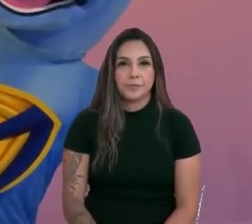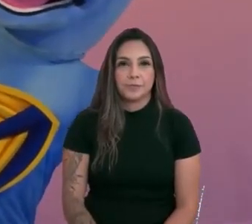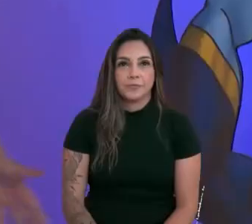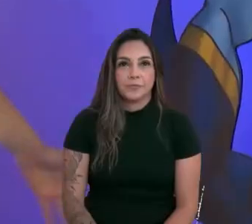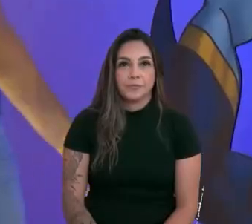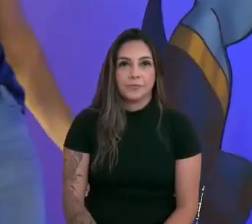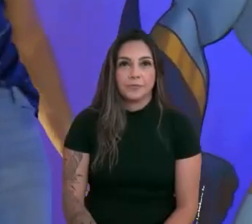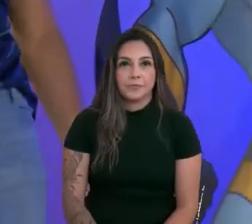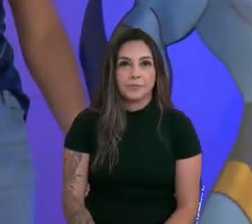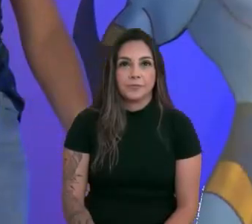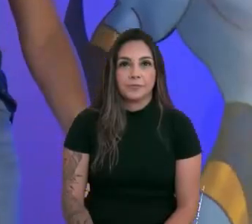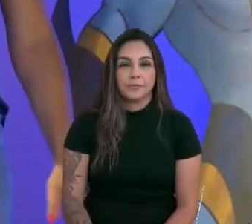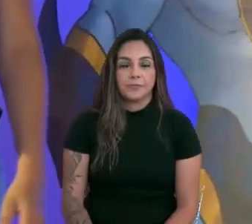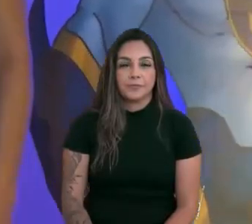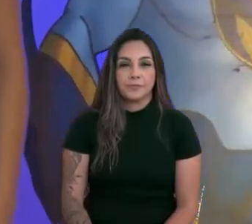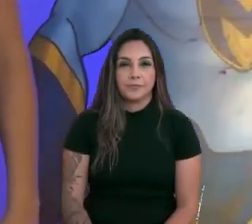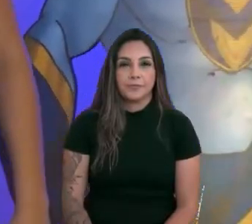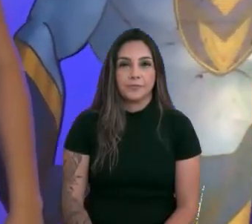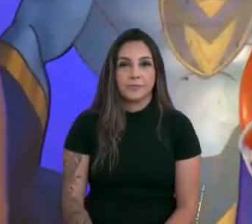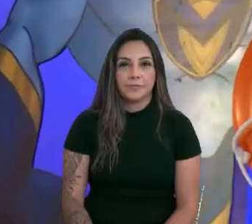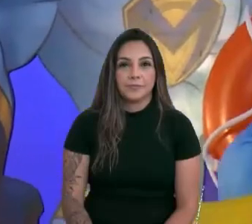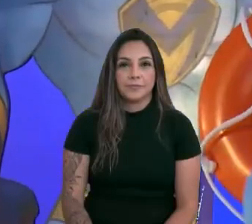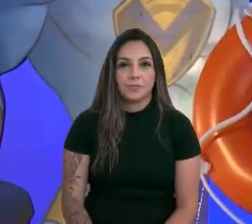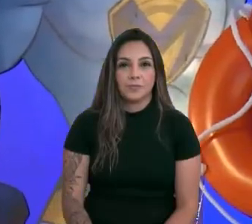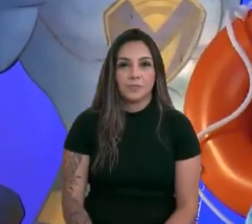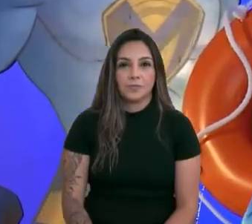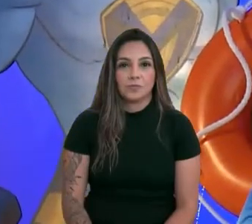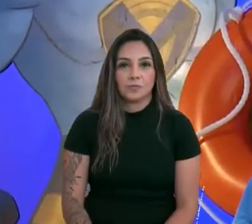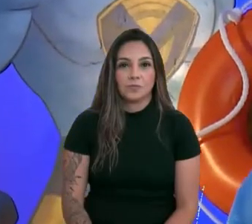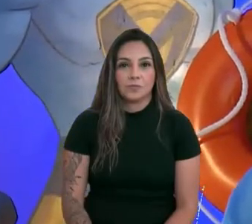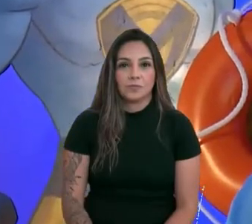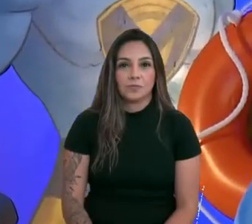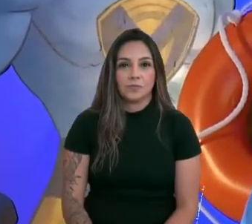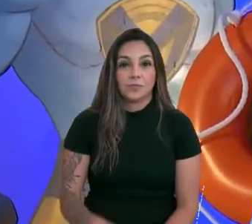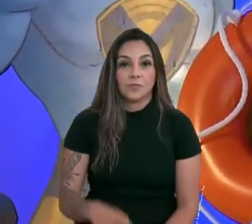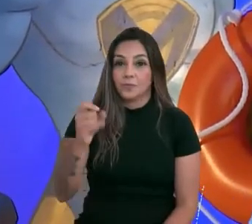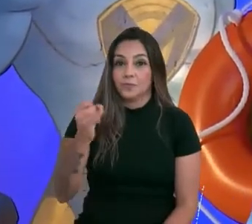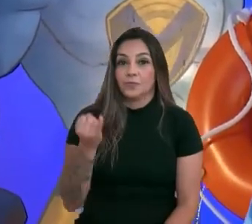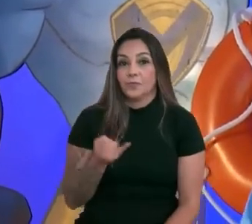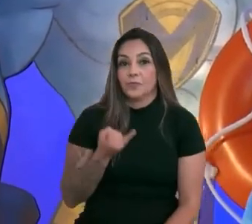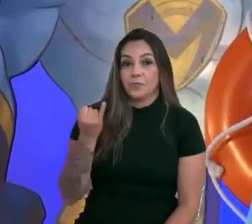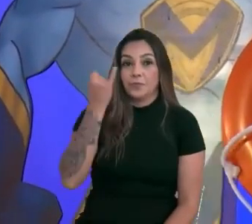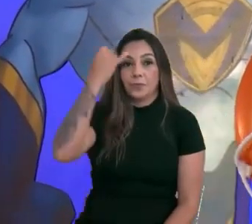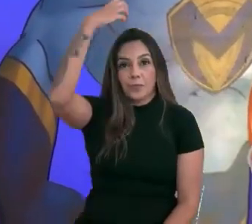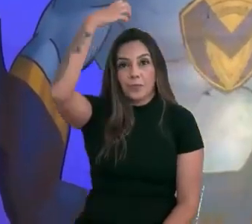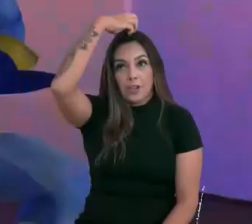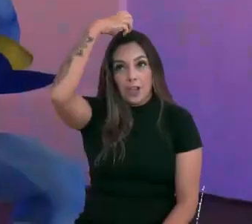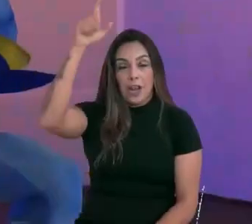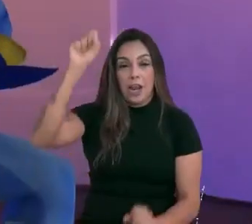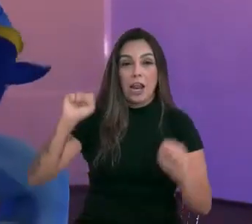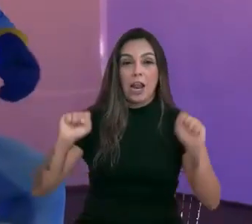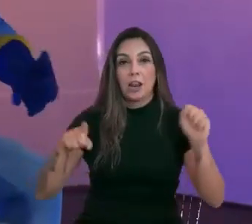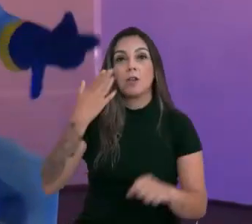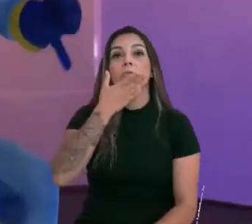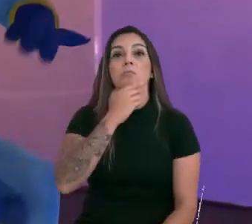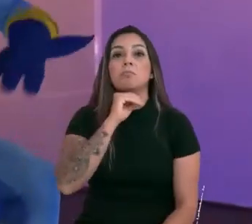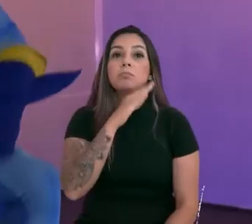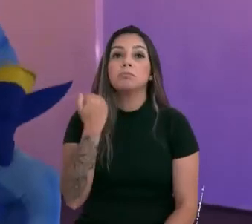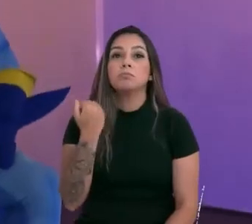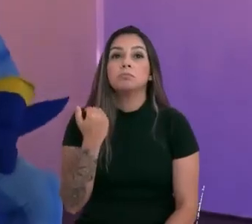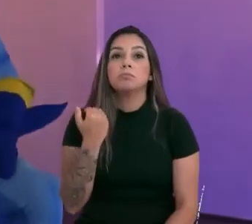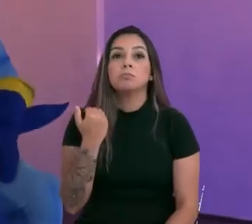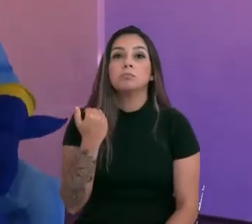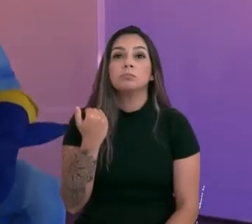E ele é o herói muito importante no reino de Azulia. Depois que o pai dele morreu, o Tuba Rei